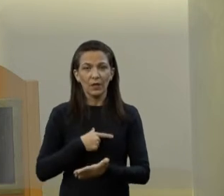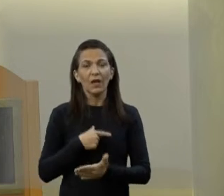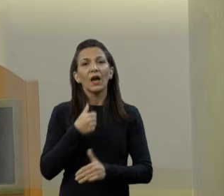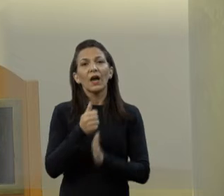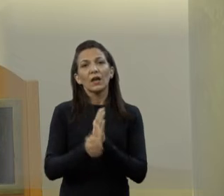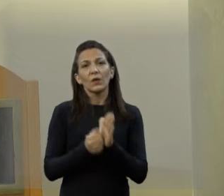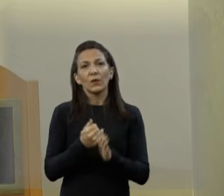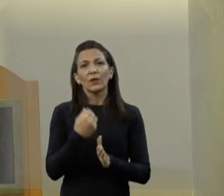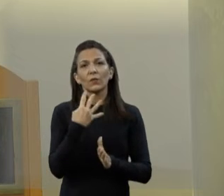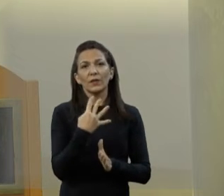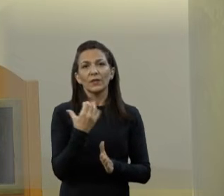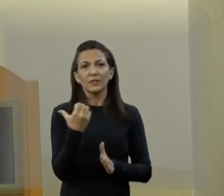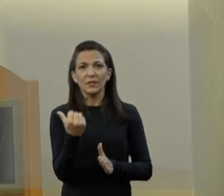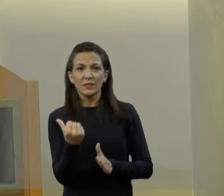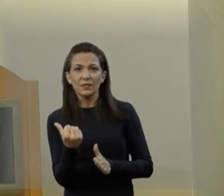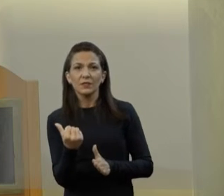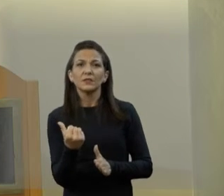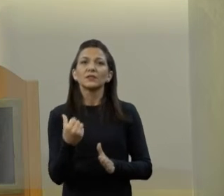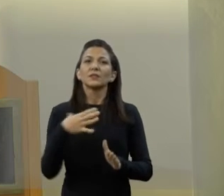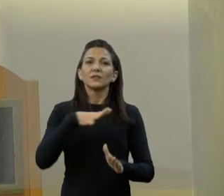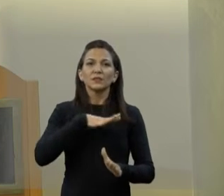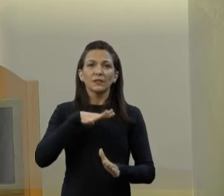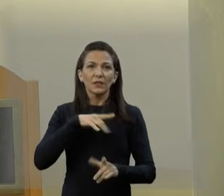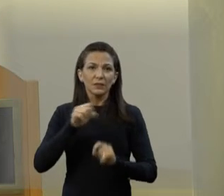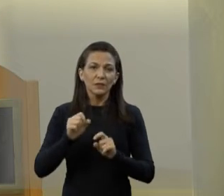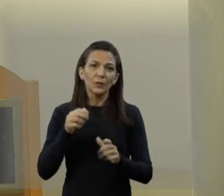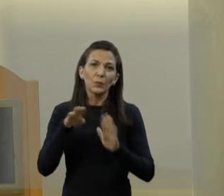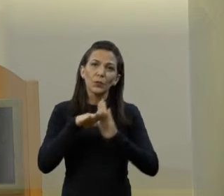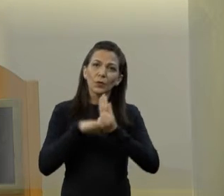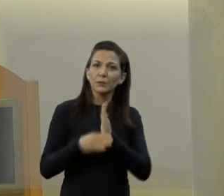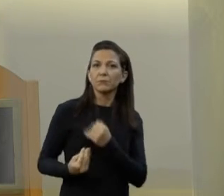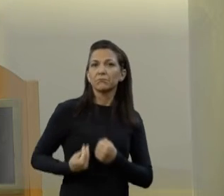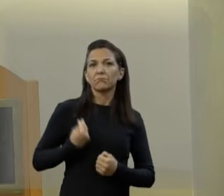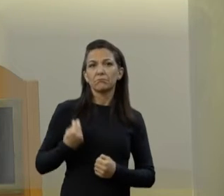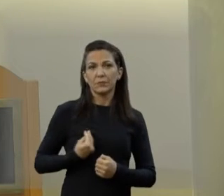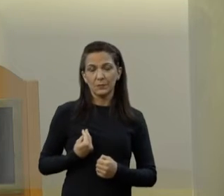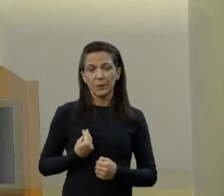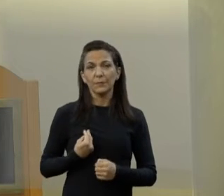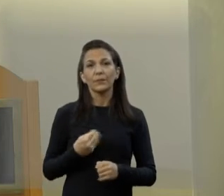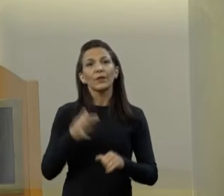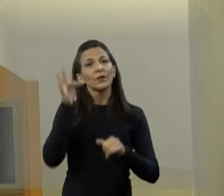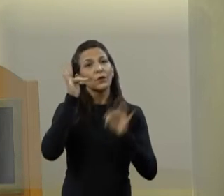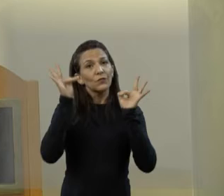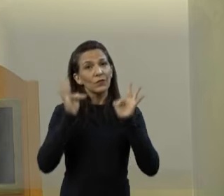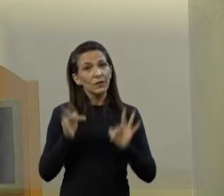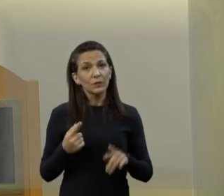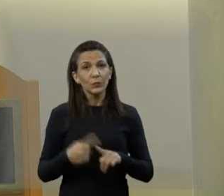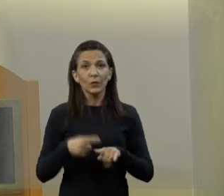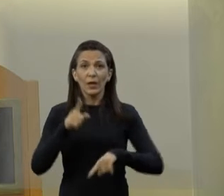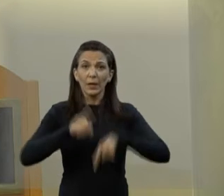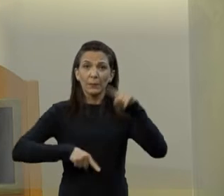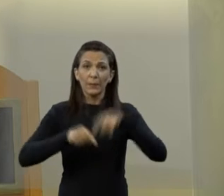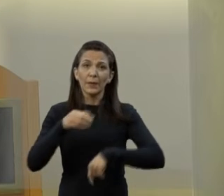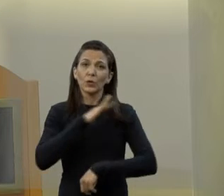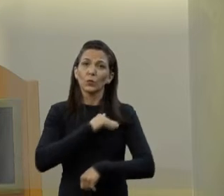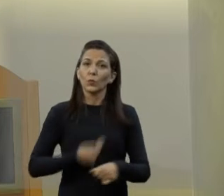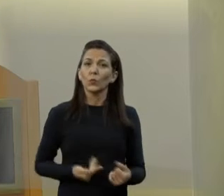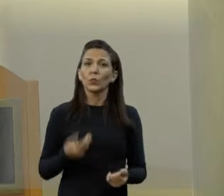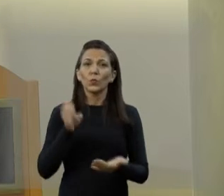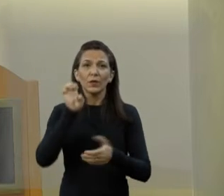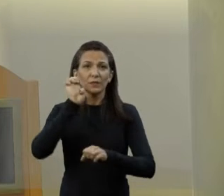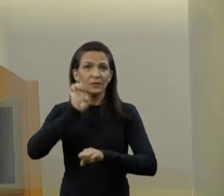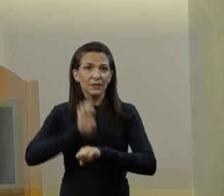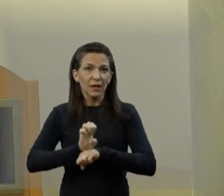que receberão a esse programa e eu fico muito feliz pois teremos mais um equipamento público financiado pelo Estado